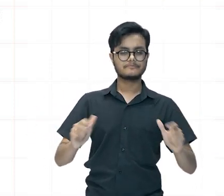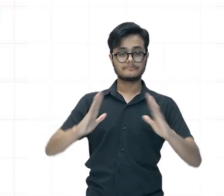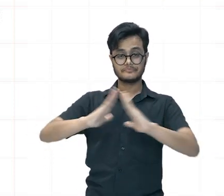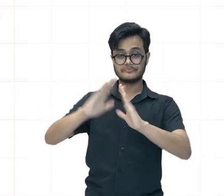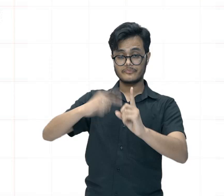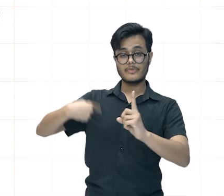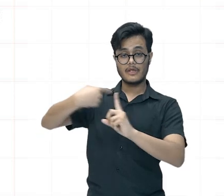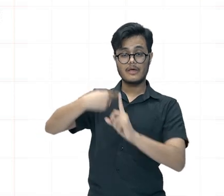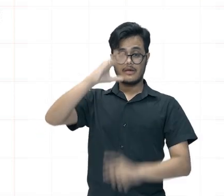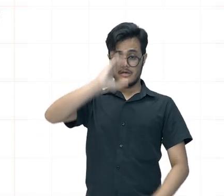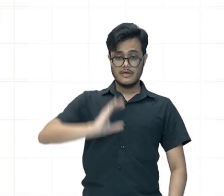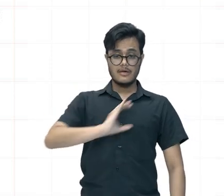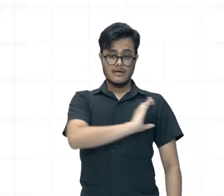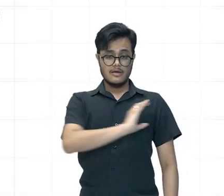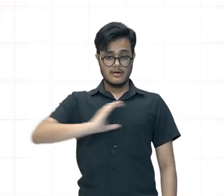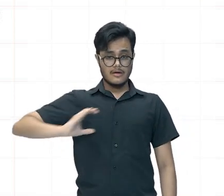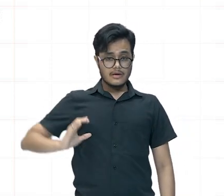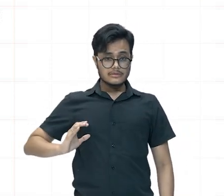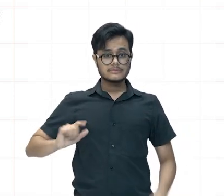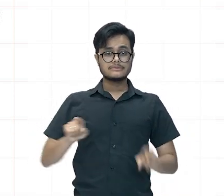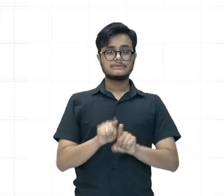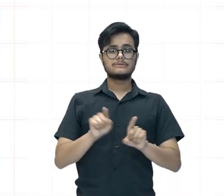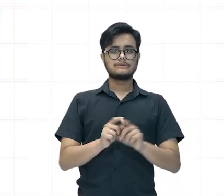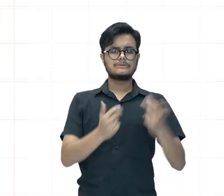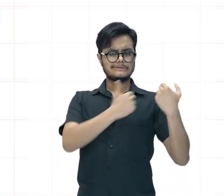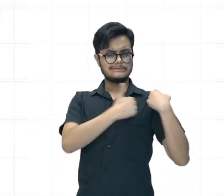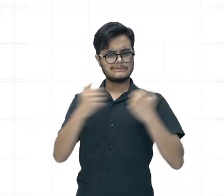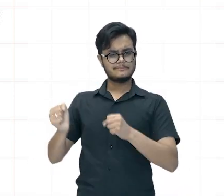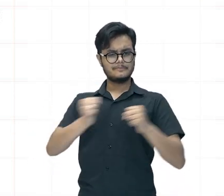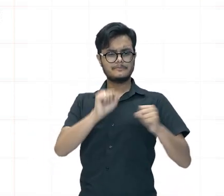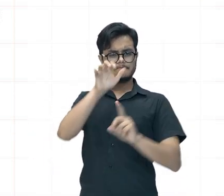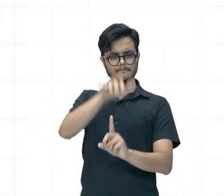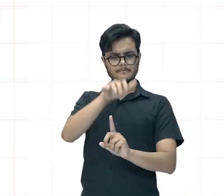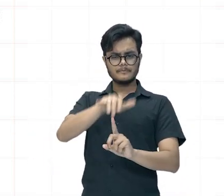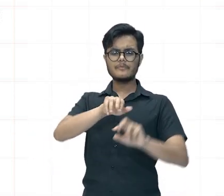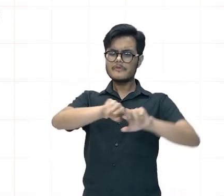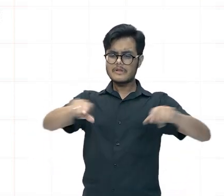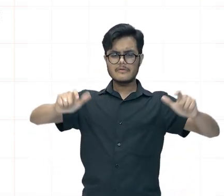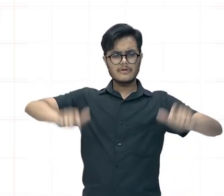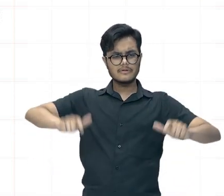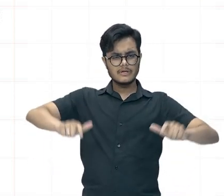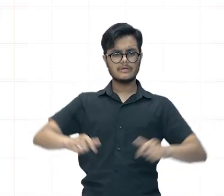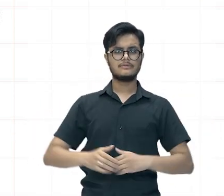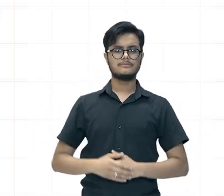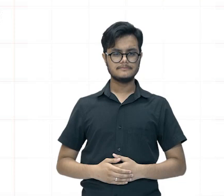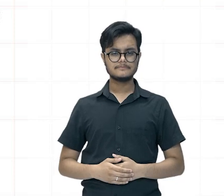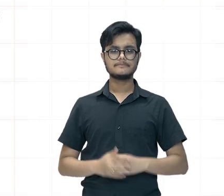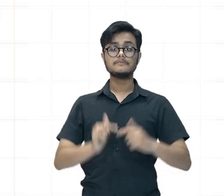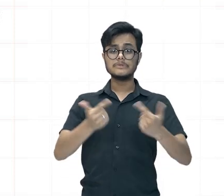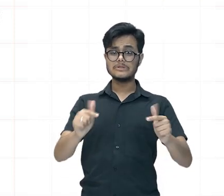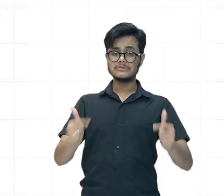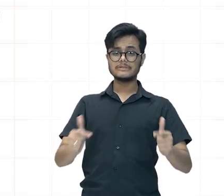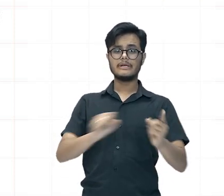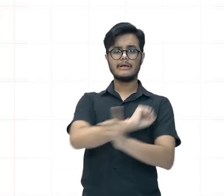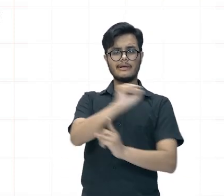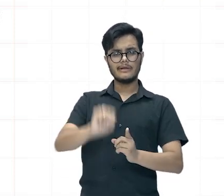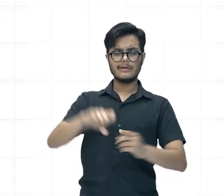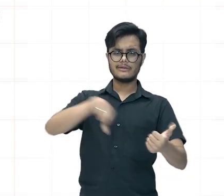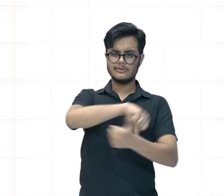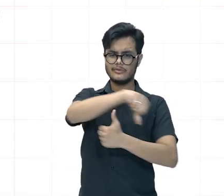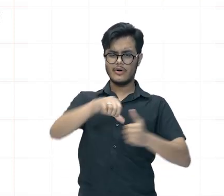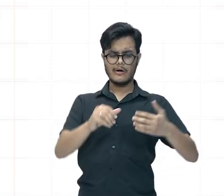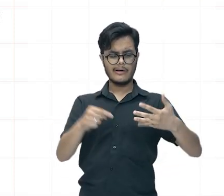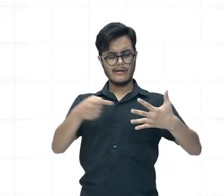então, na Idade Média. A Igreja Católica tinha um grande poder e influência dentro dos feudos. Não existia